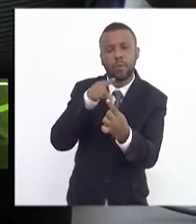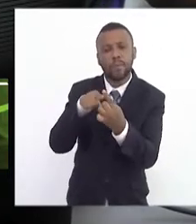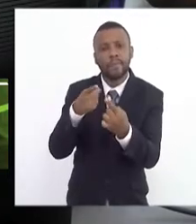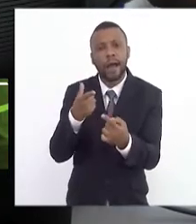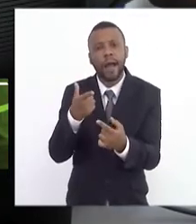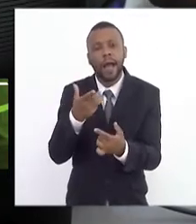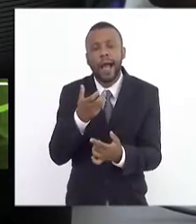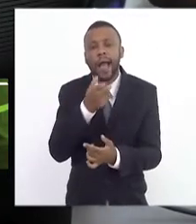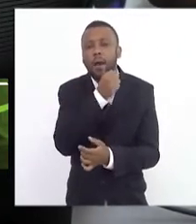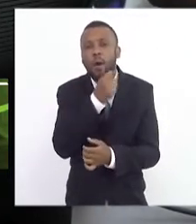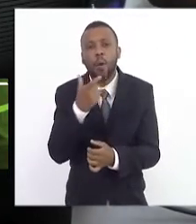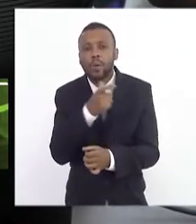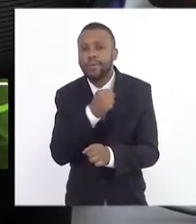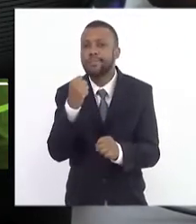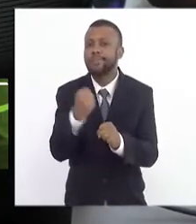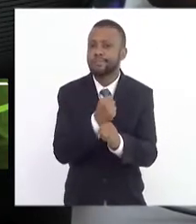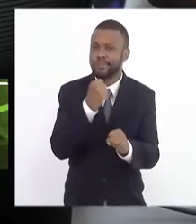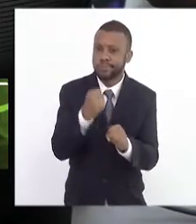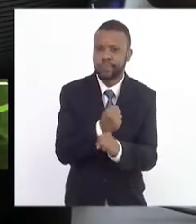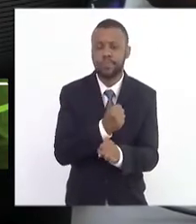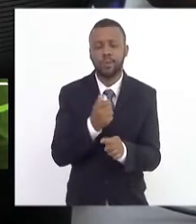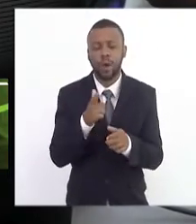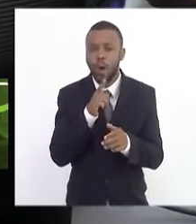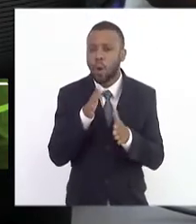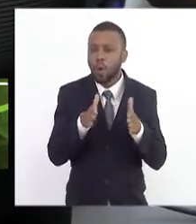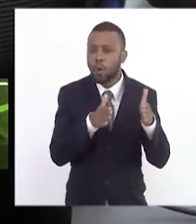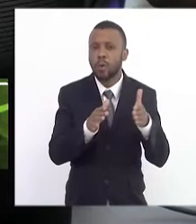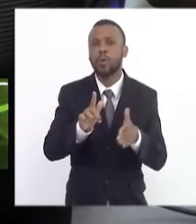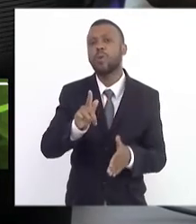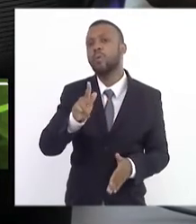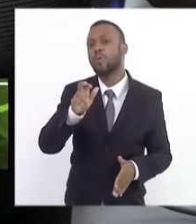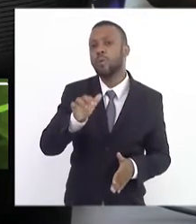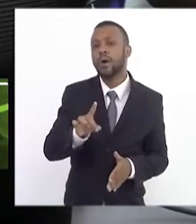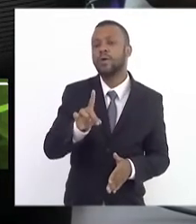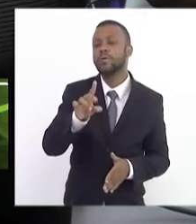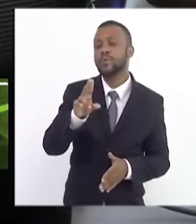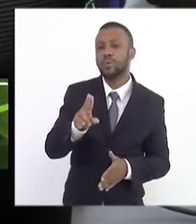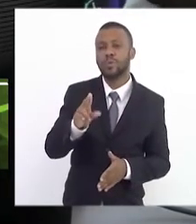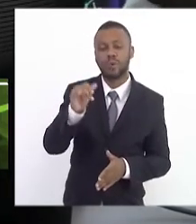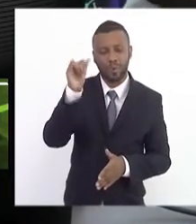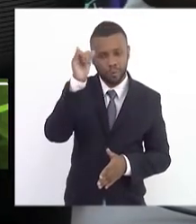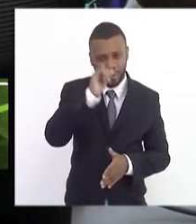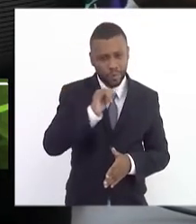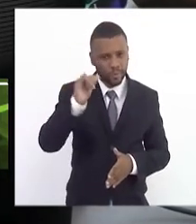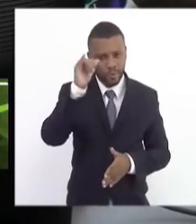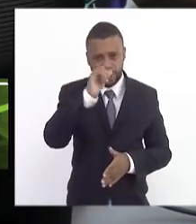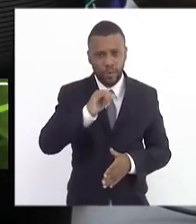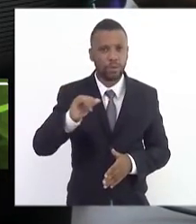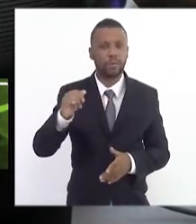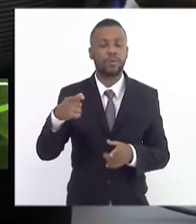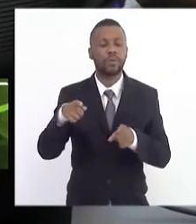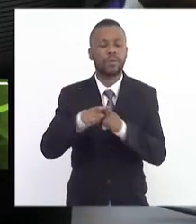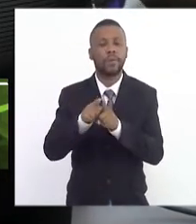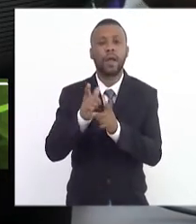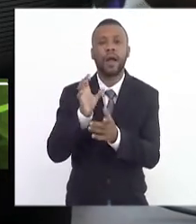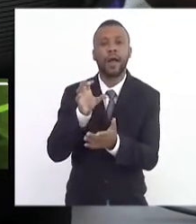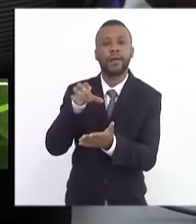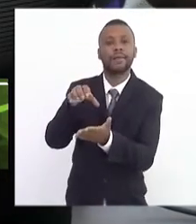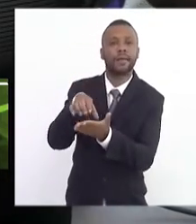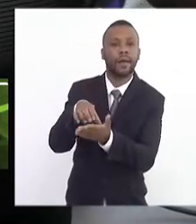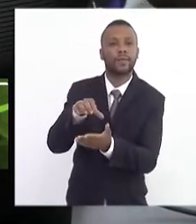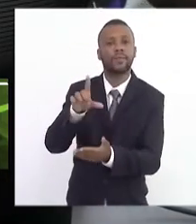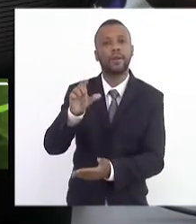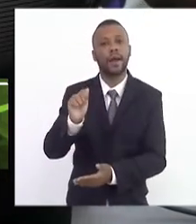Guandu, no seu, inclusive a estação de recalque do Lameirão,